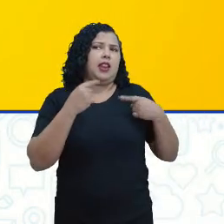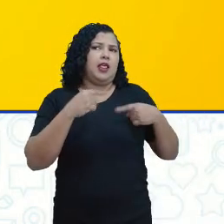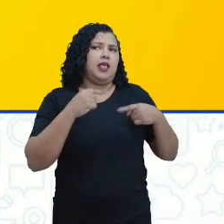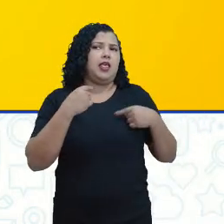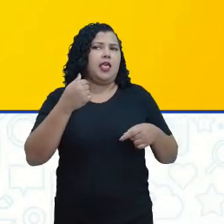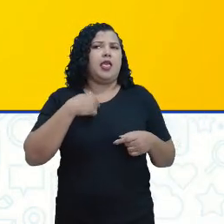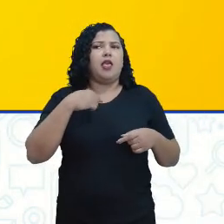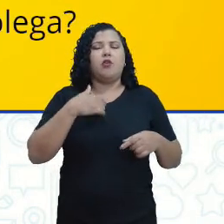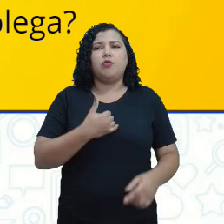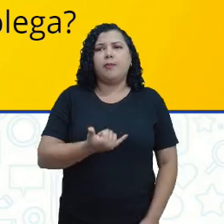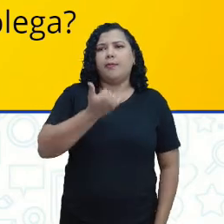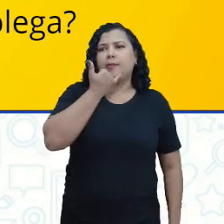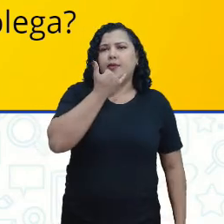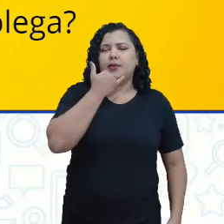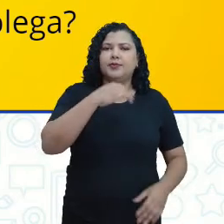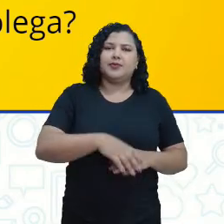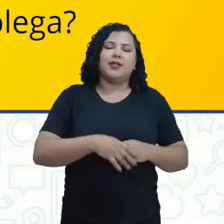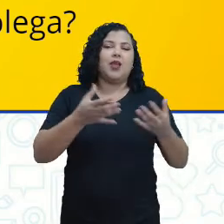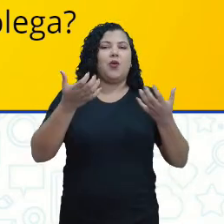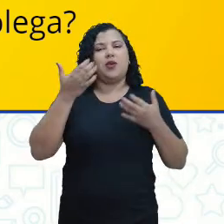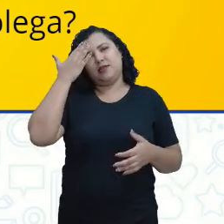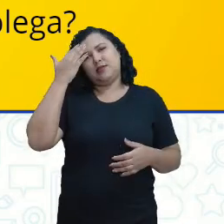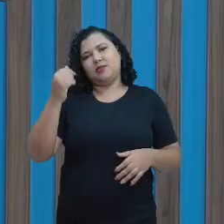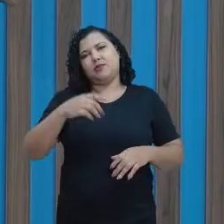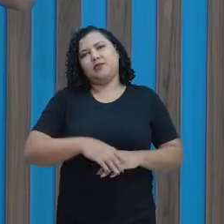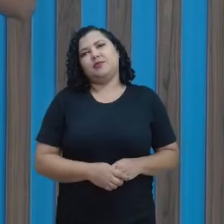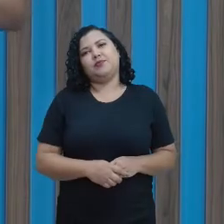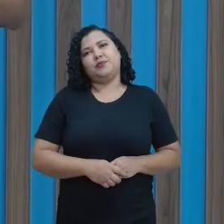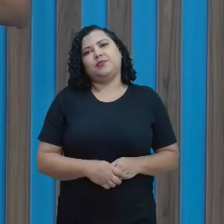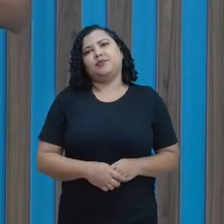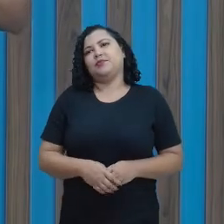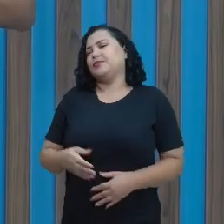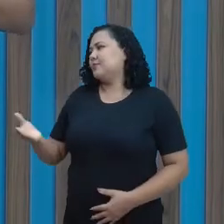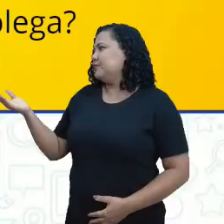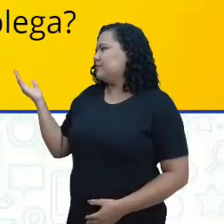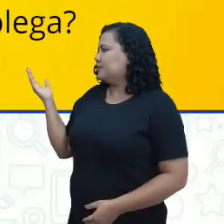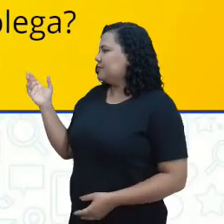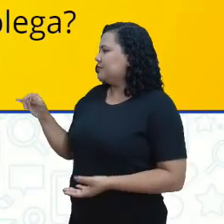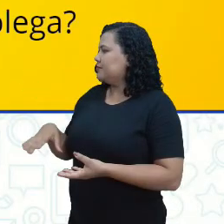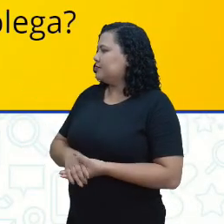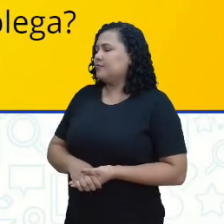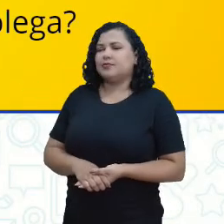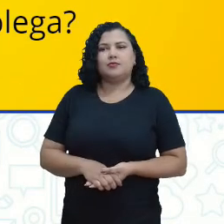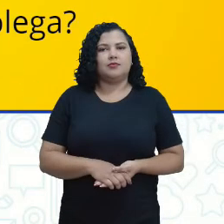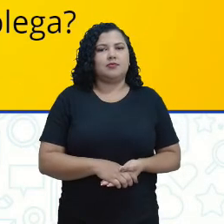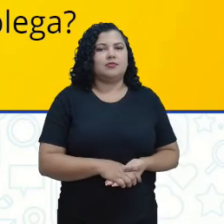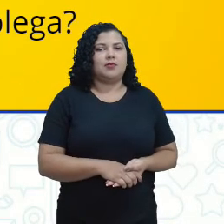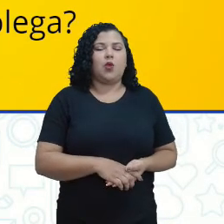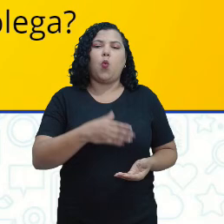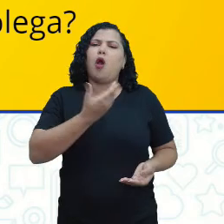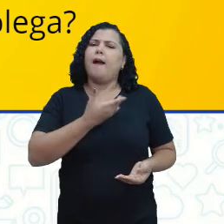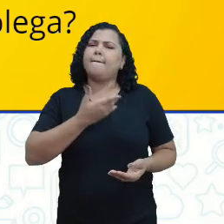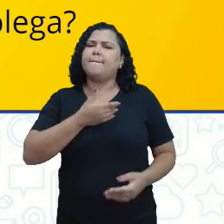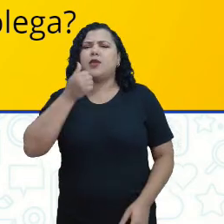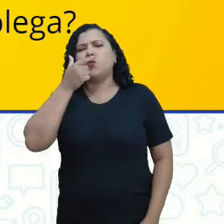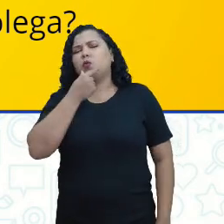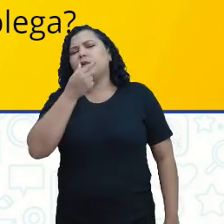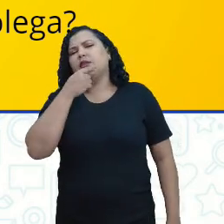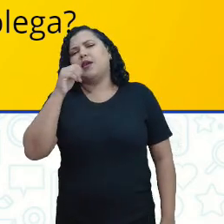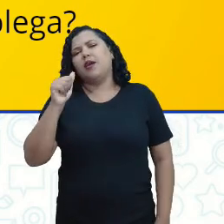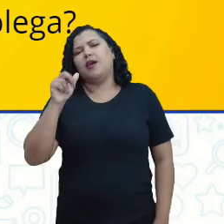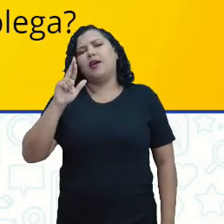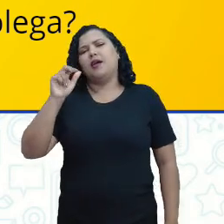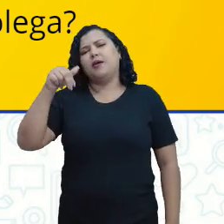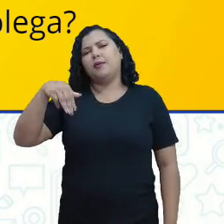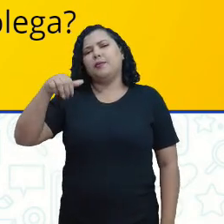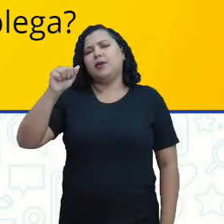te perdoo. Aí eu quero saber, considerando a tirinha, o amigo de Armandinho fala sobre a força